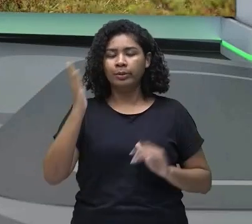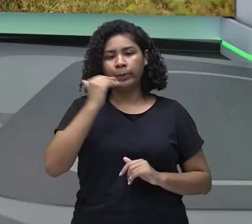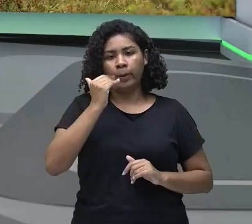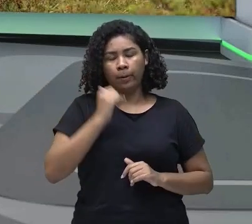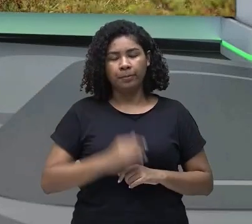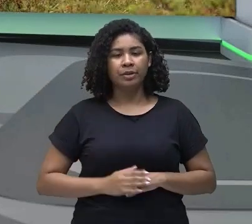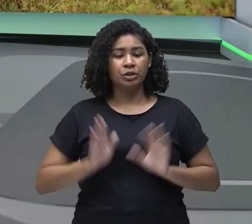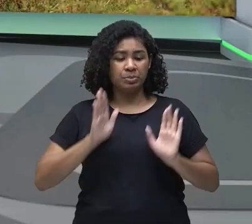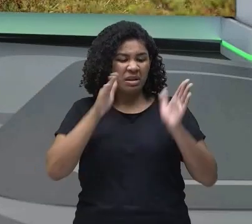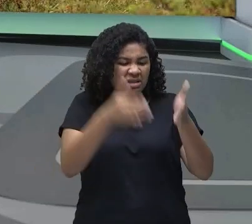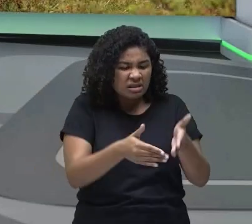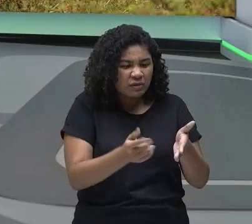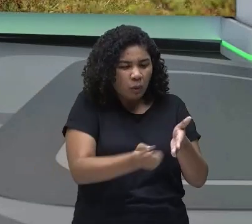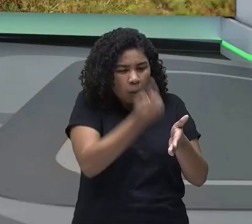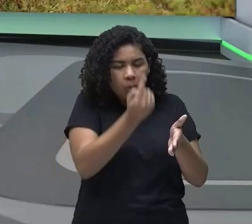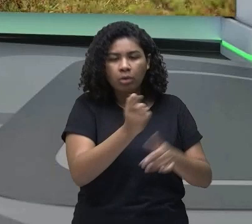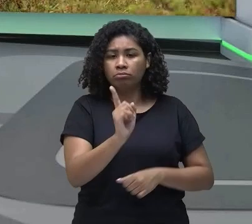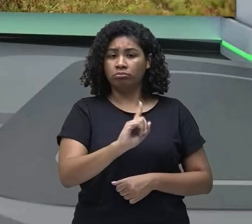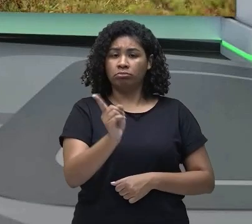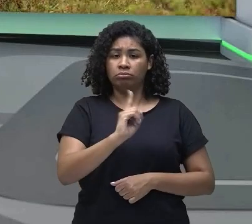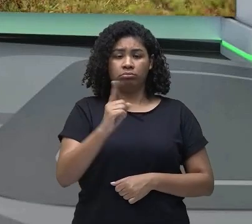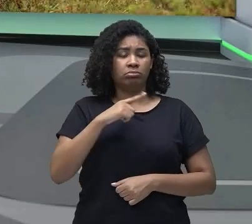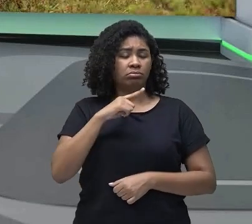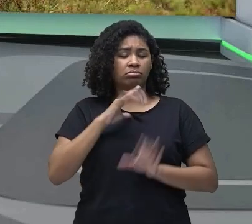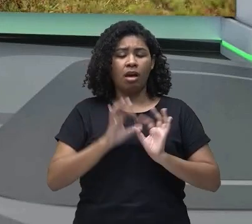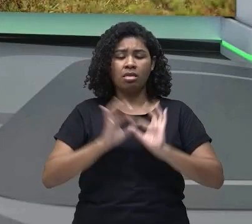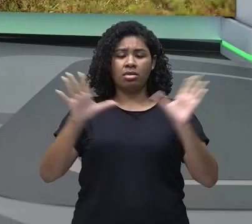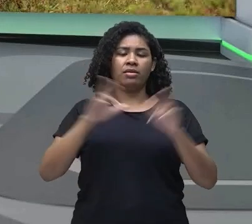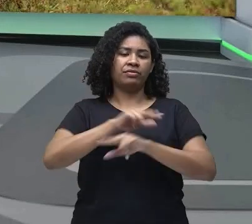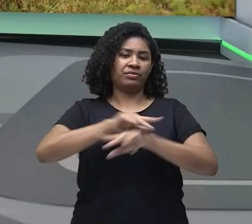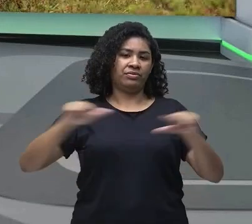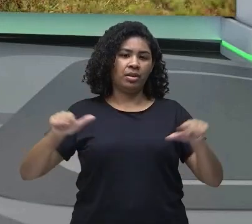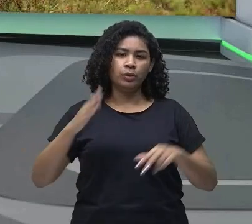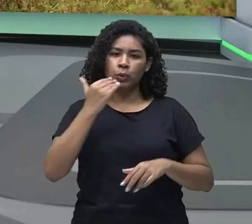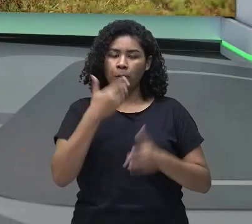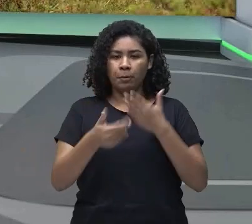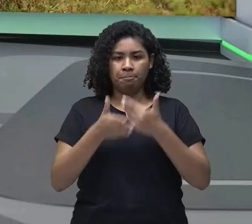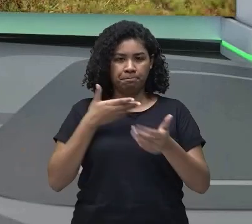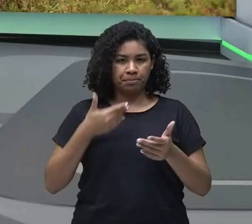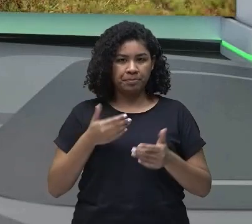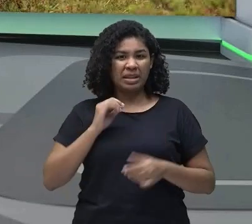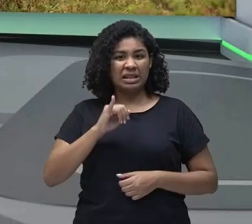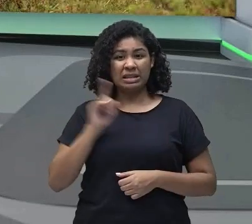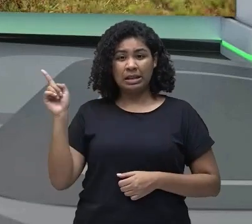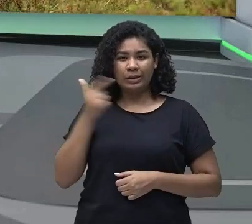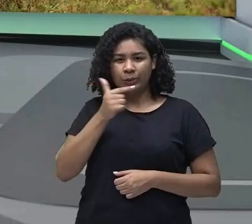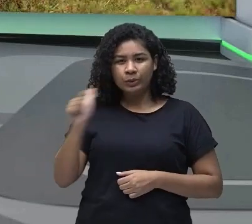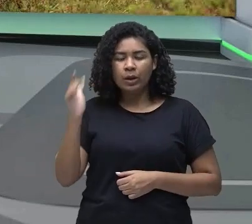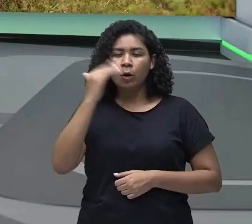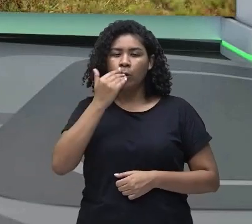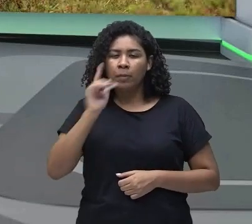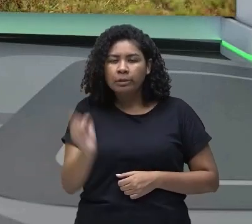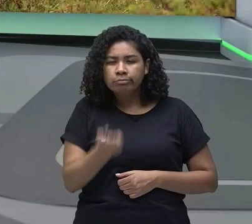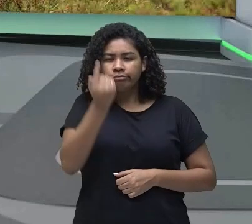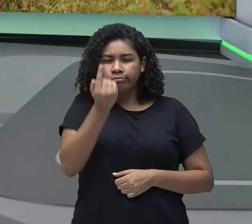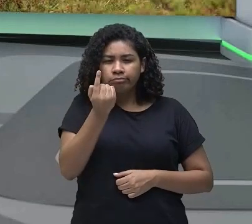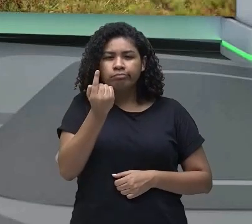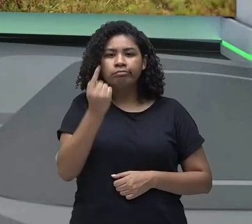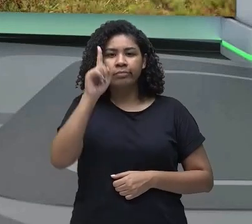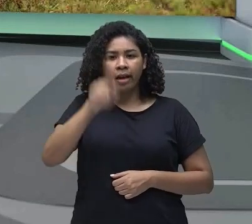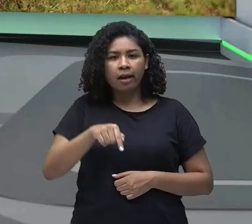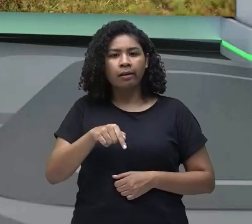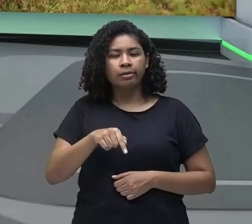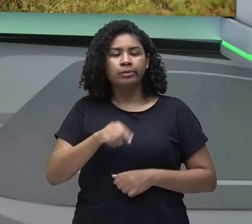dieta específica. Então, quando você classificar um animal pela alimentação, se ele não tem uma dieta específica, só come